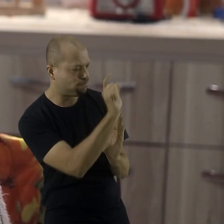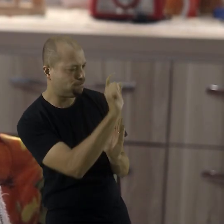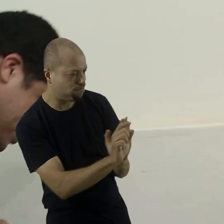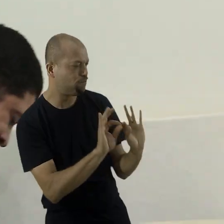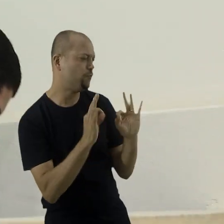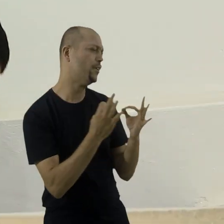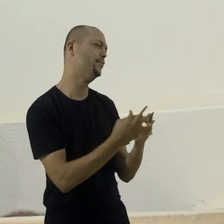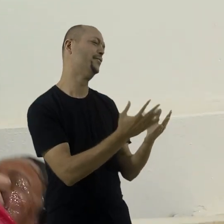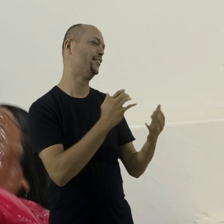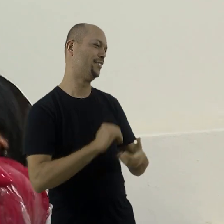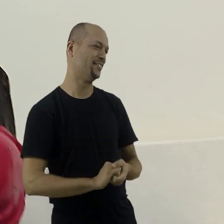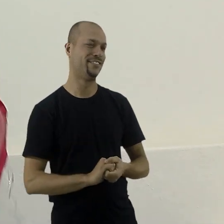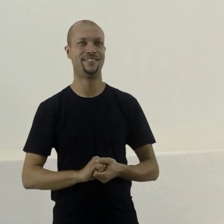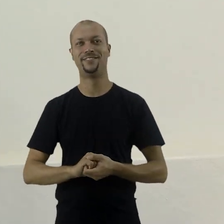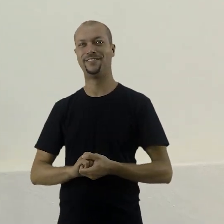família.